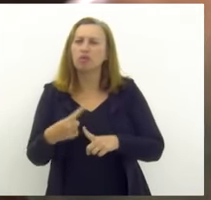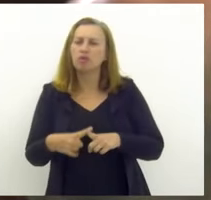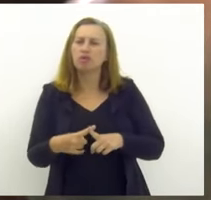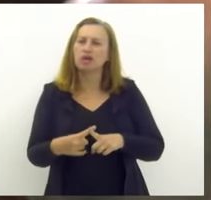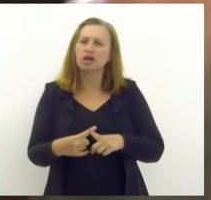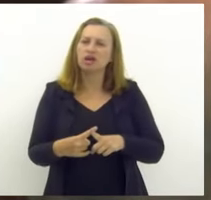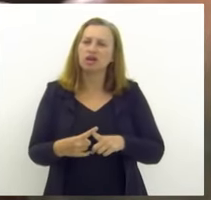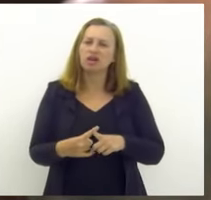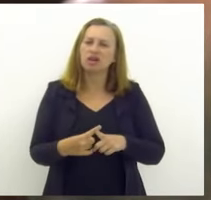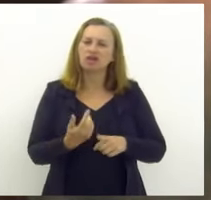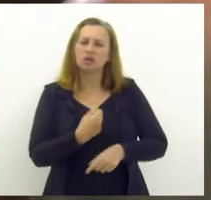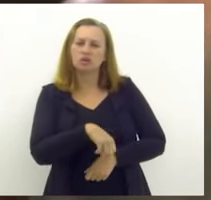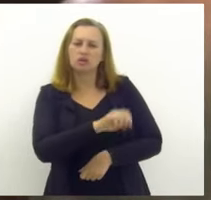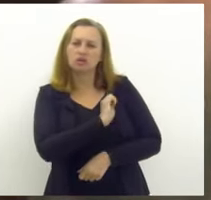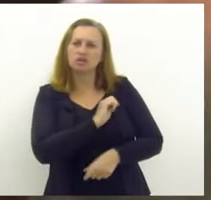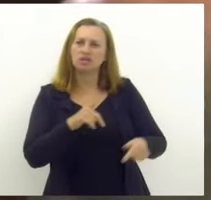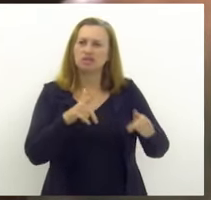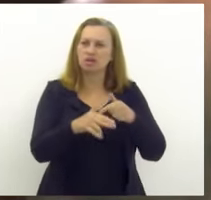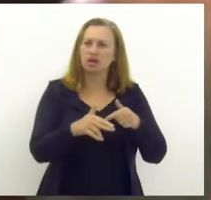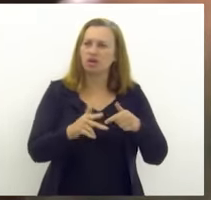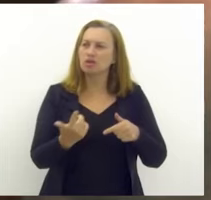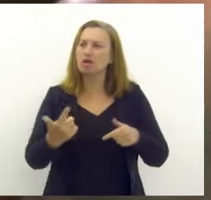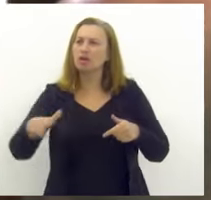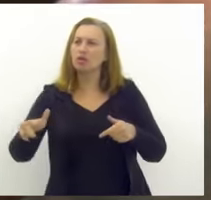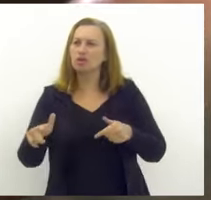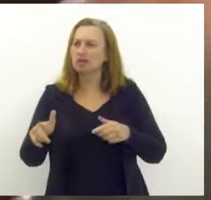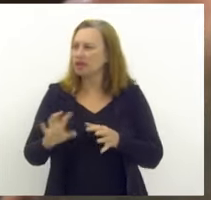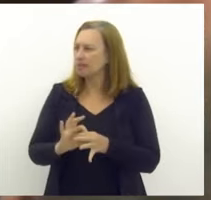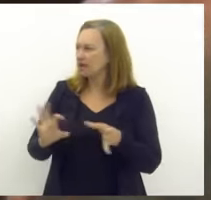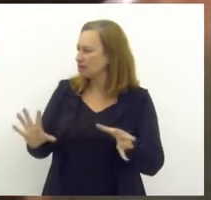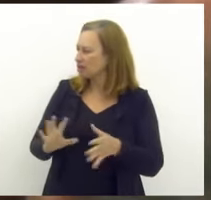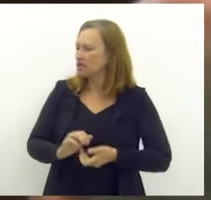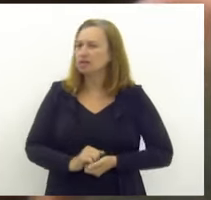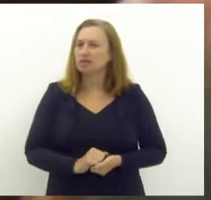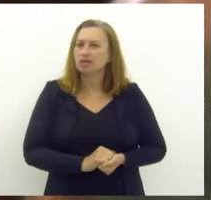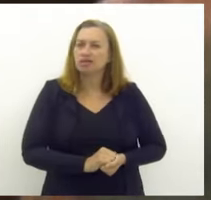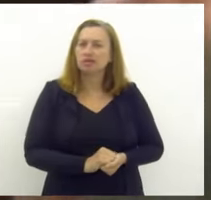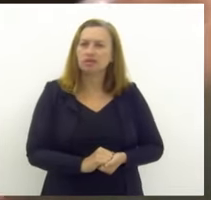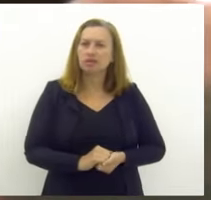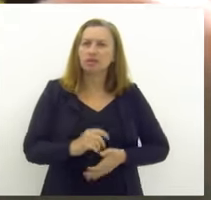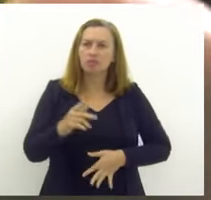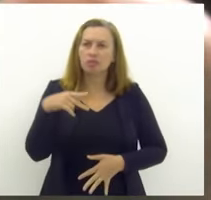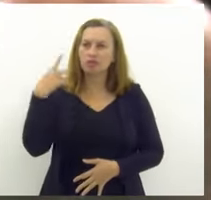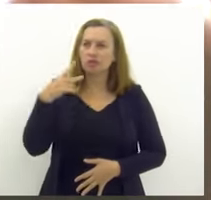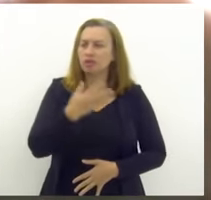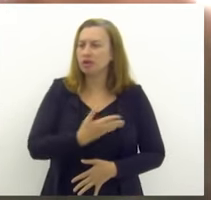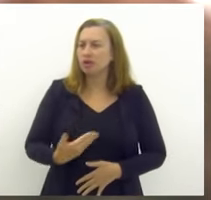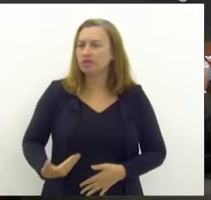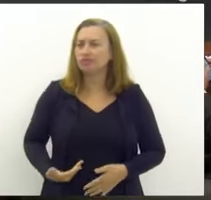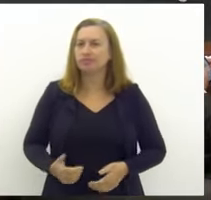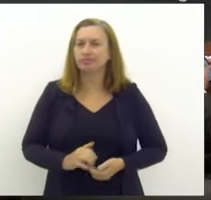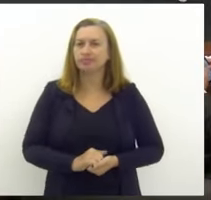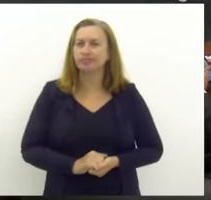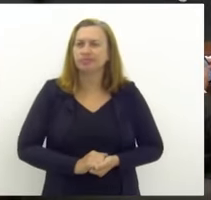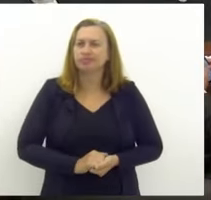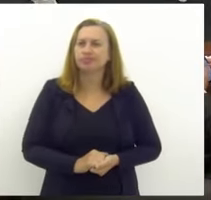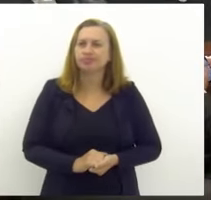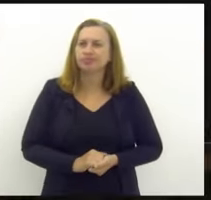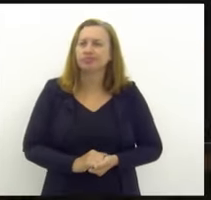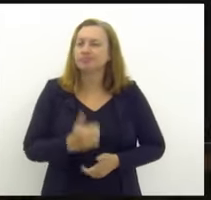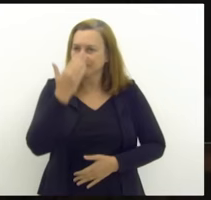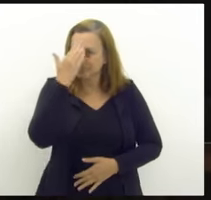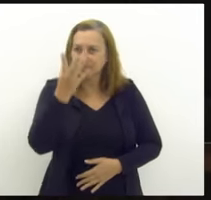isenção fiscal é revogada e a outra prorrogada de resto a política excelente